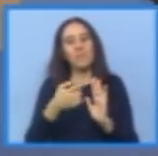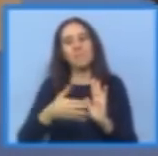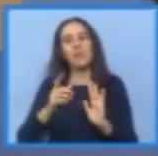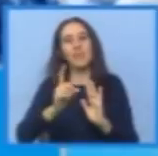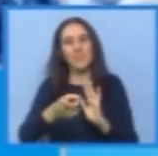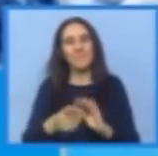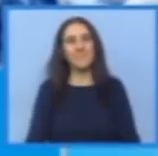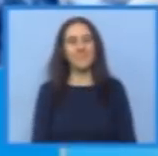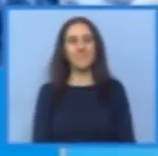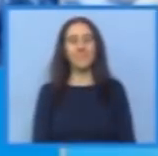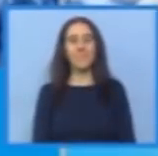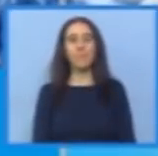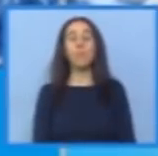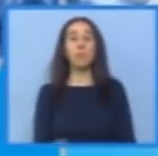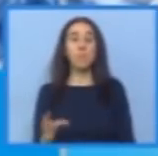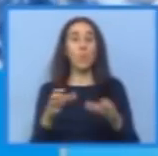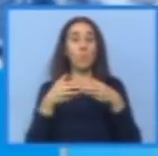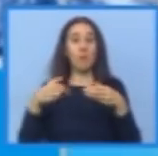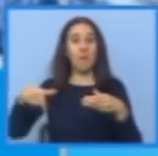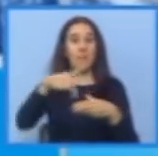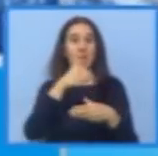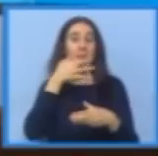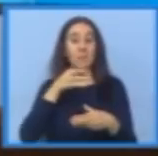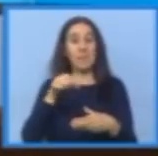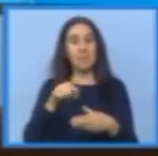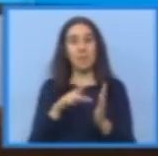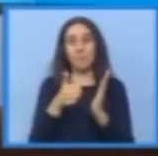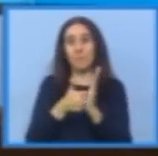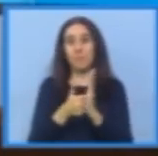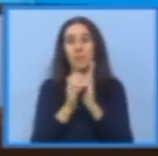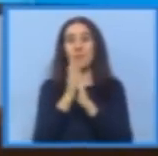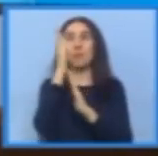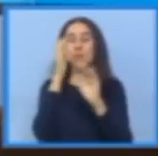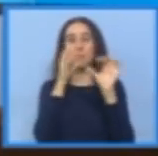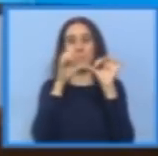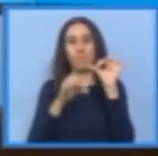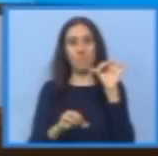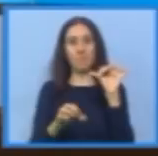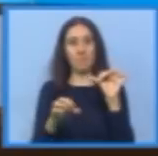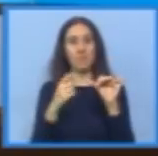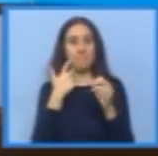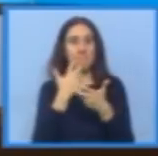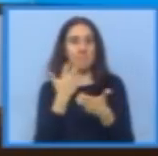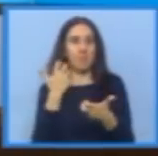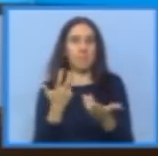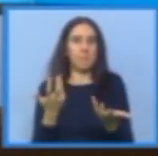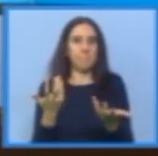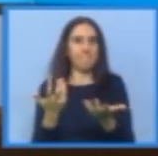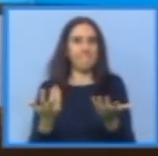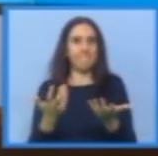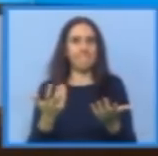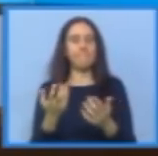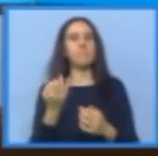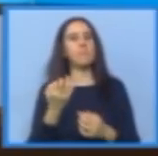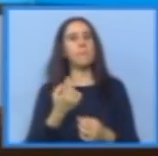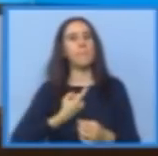frutos. E acredito que, como em todas as comunidades, também aqui a Bíblia, a Palavra de Deus, tenha uma relevância, enfim, que se